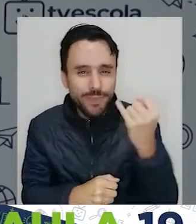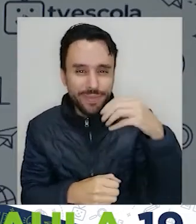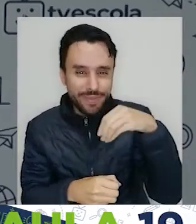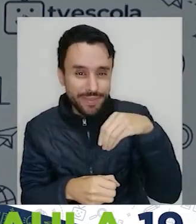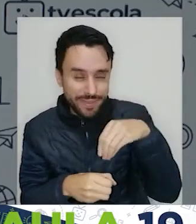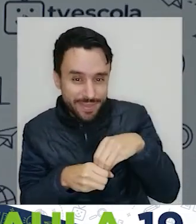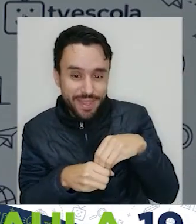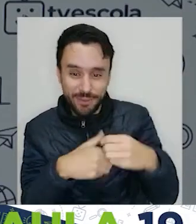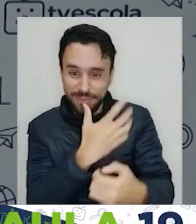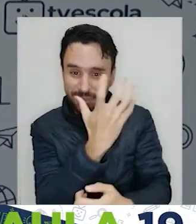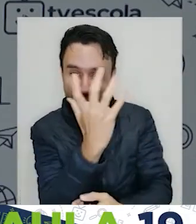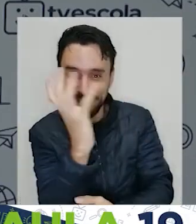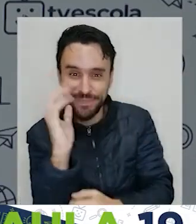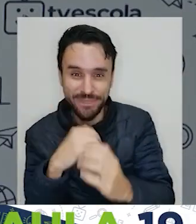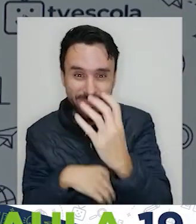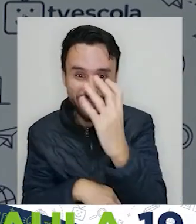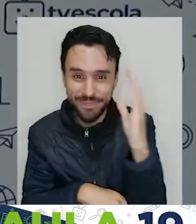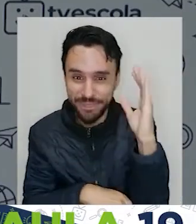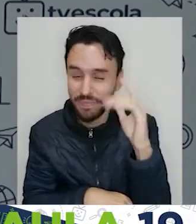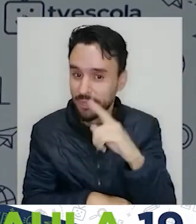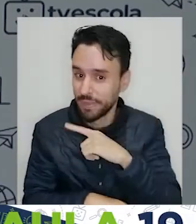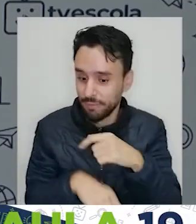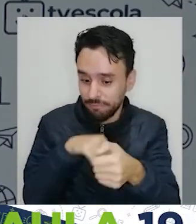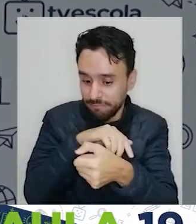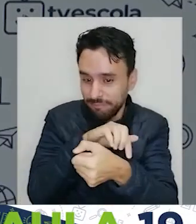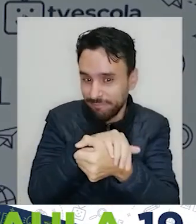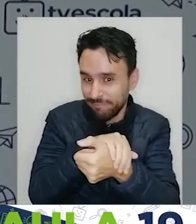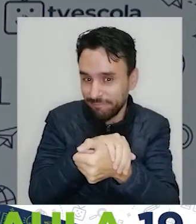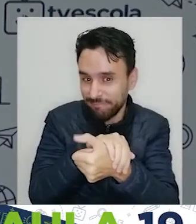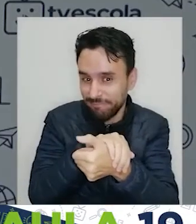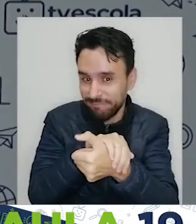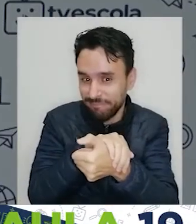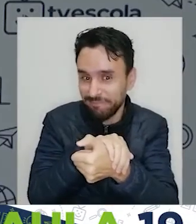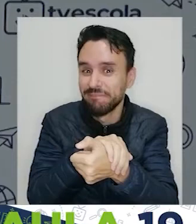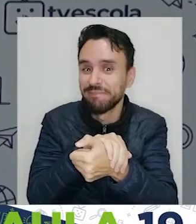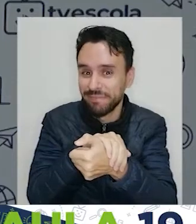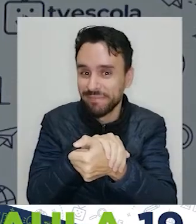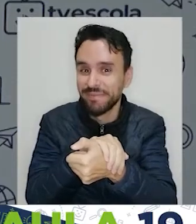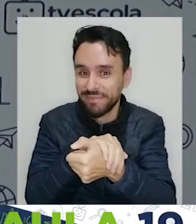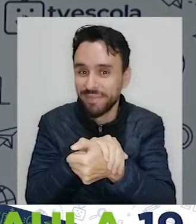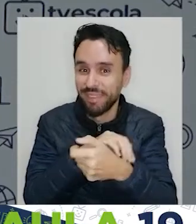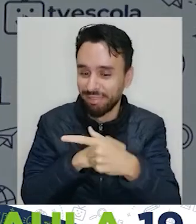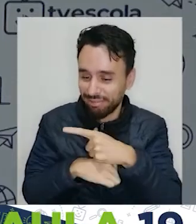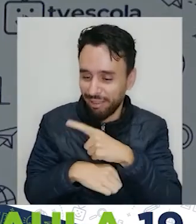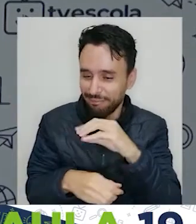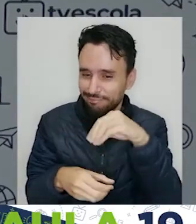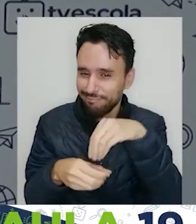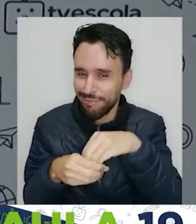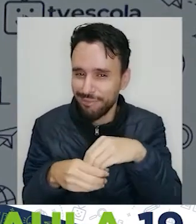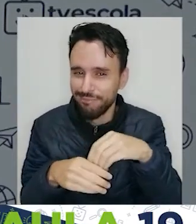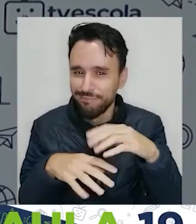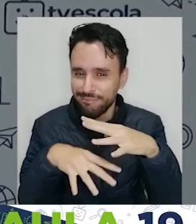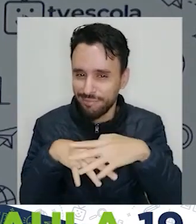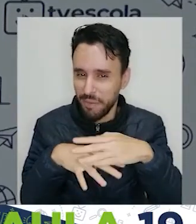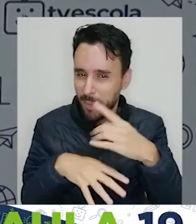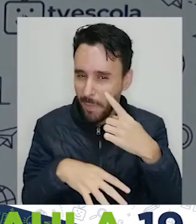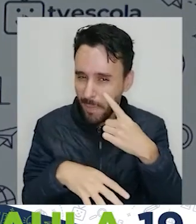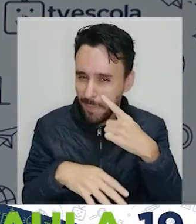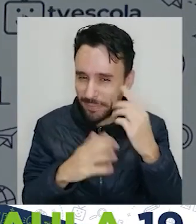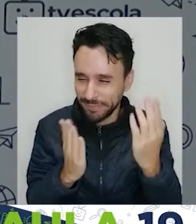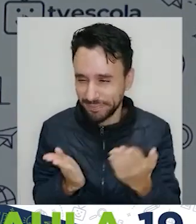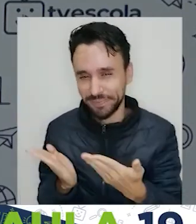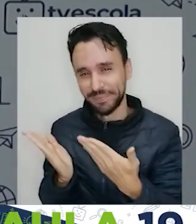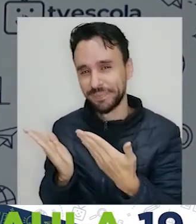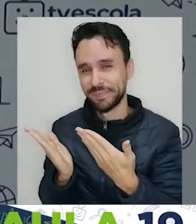nossa natureza. E ela também vai nos ajudar hoje com a nossa aula de matemática. Então vejam na